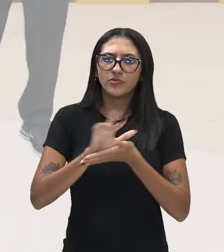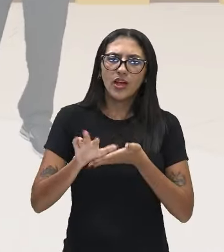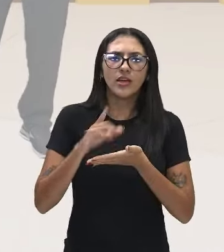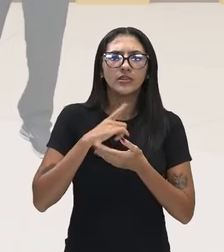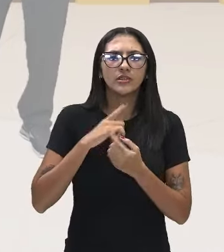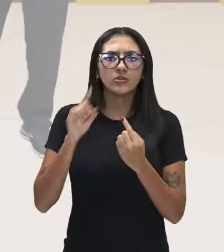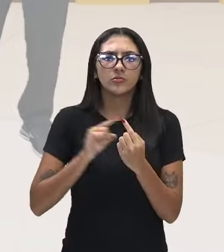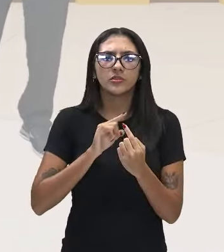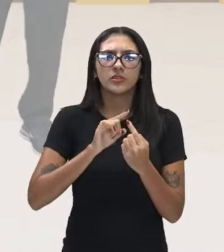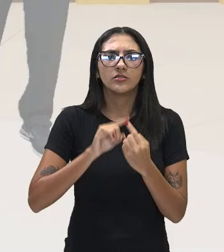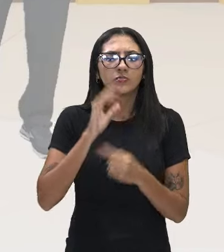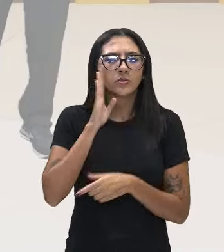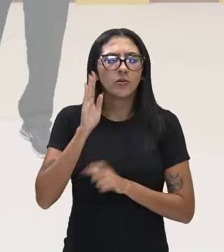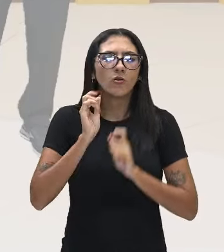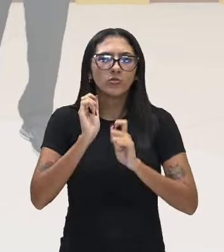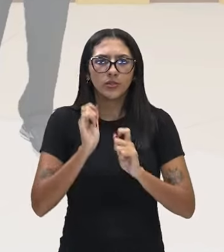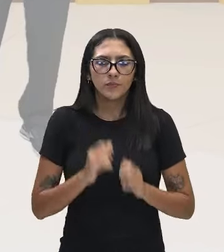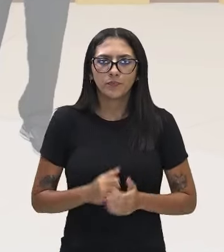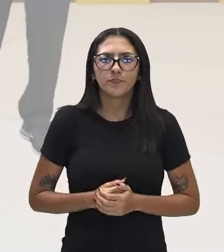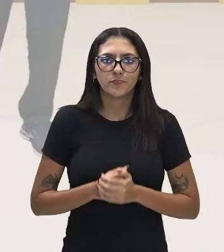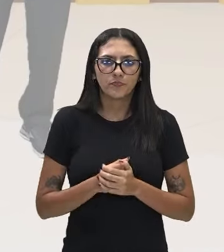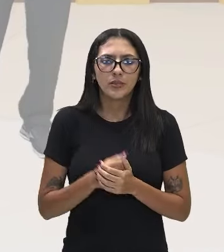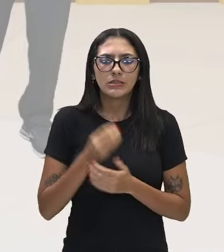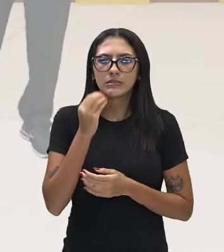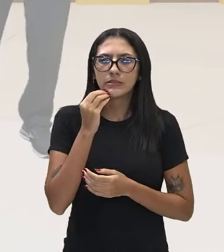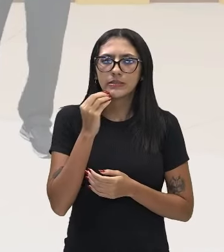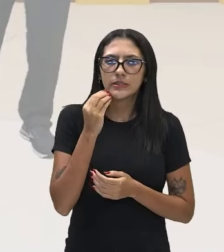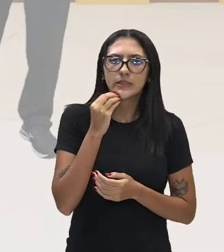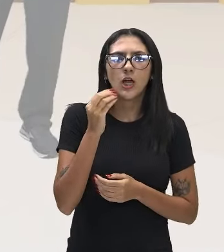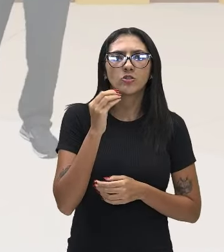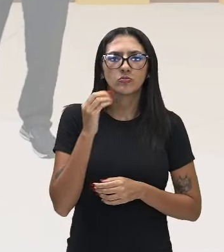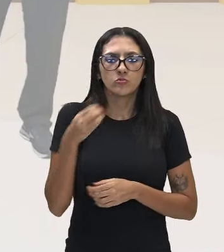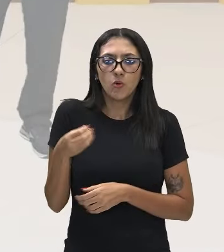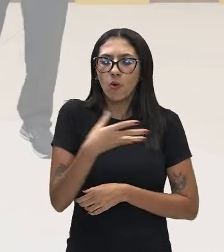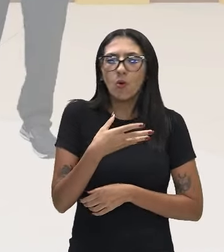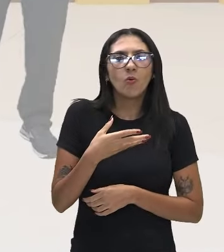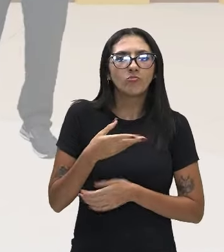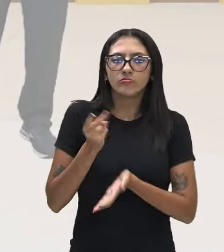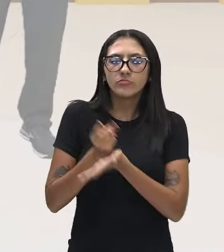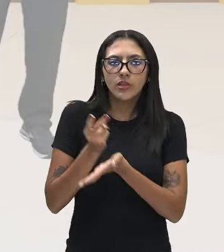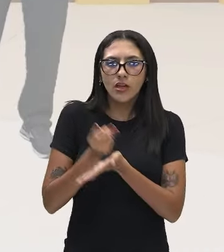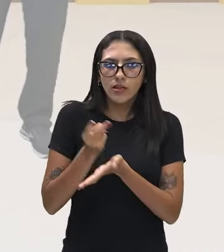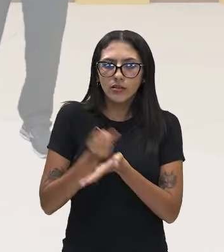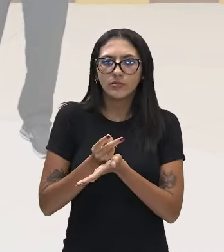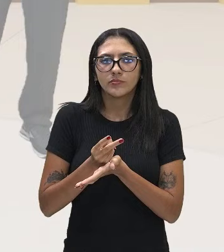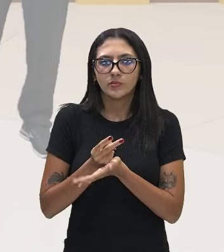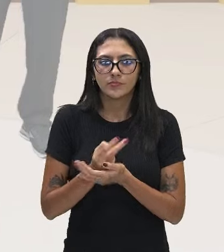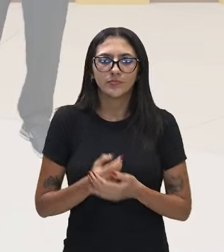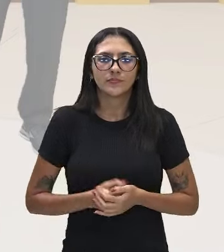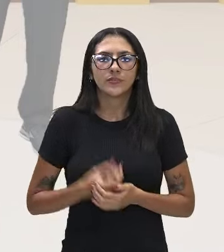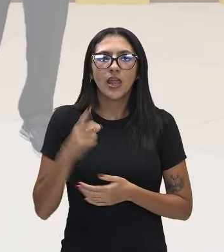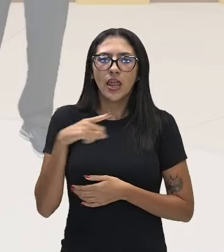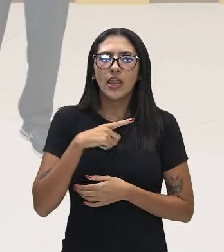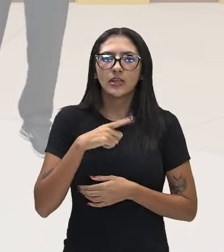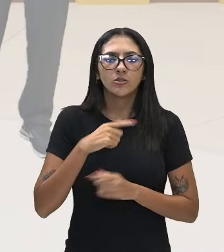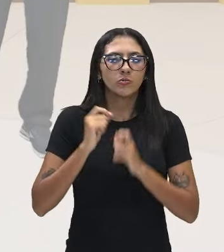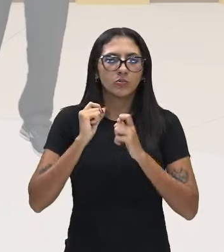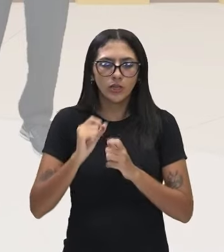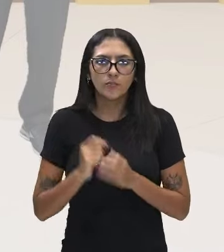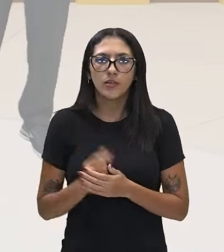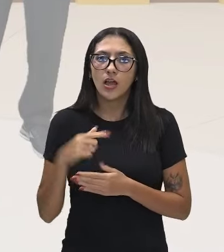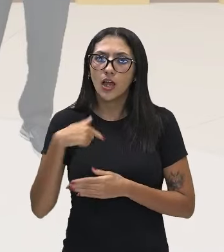inovar, ele está ali tentando inovar sempre, né? Porque ele está utilizando aquilo que nós temos ao nosso